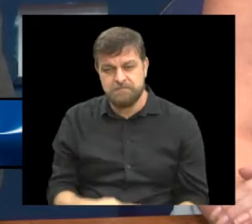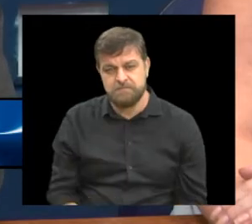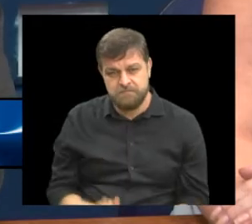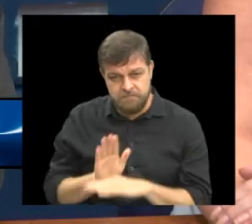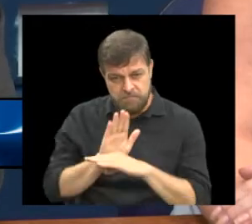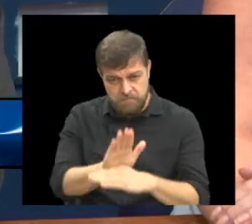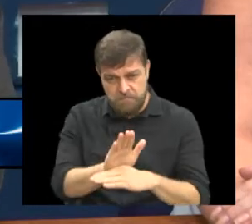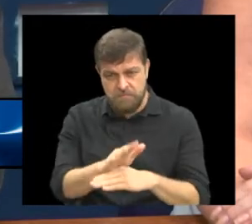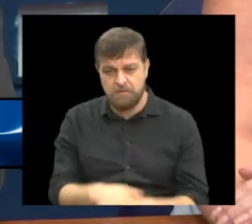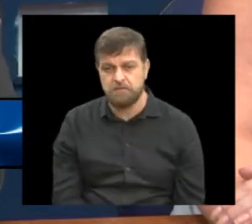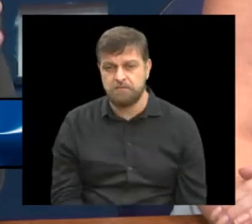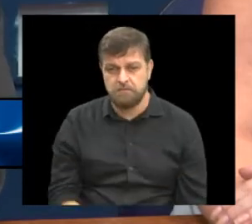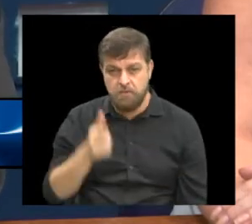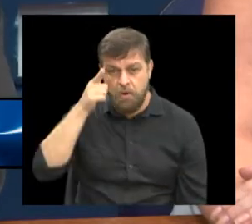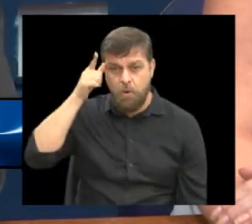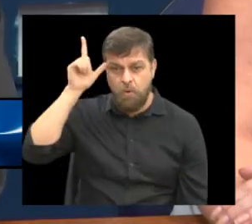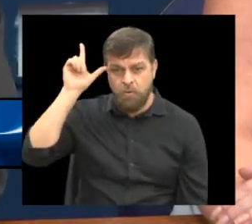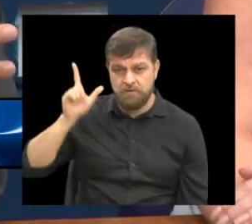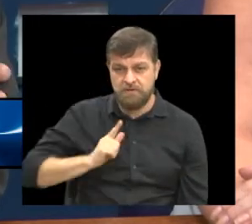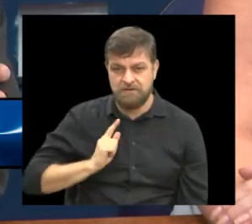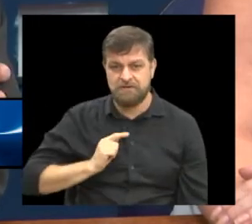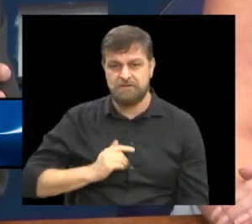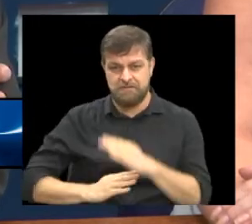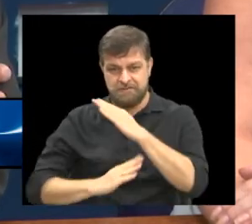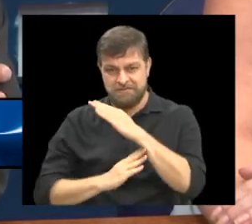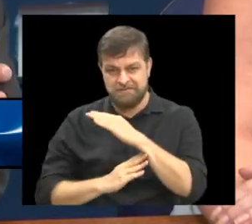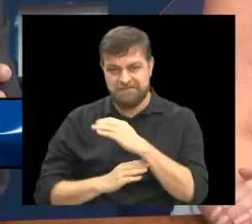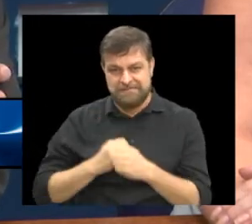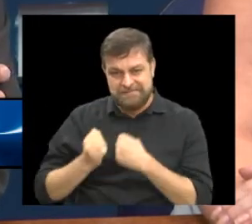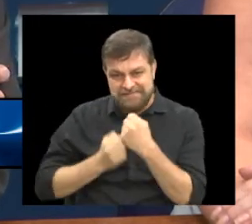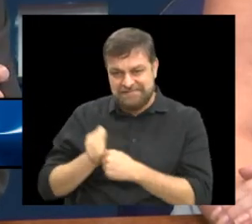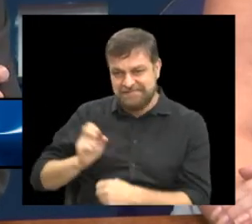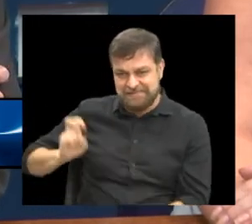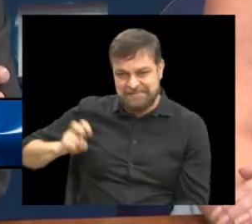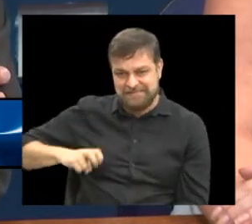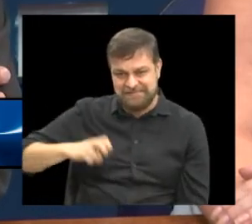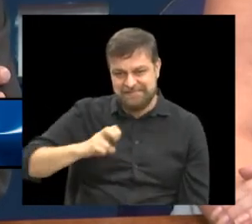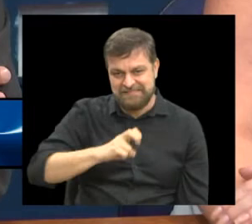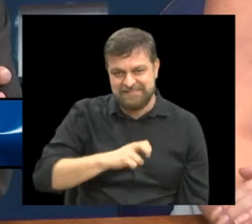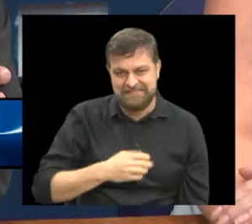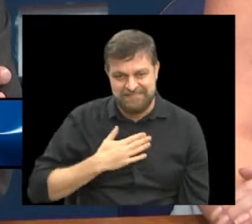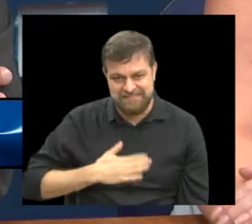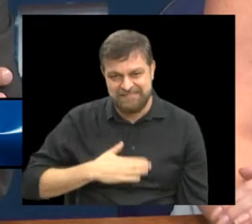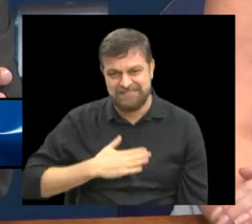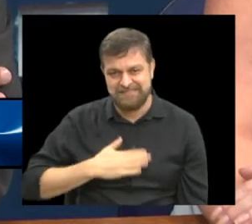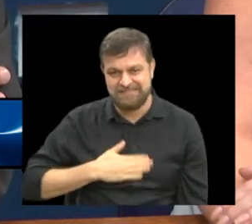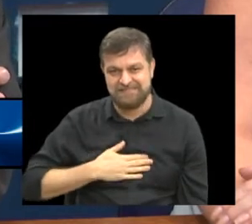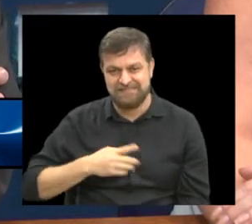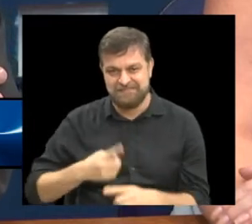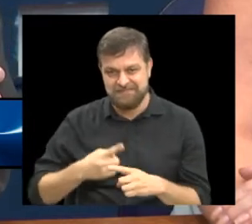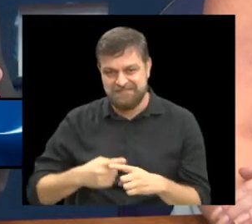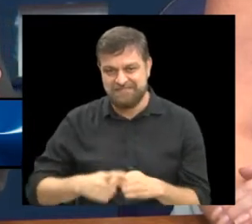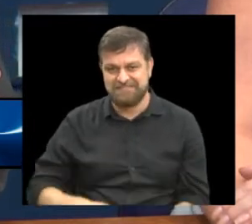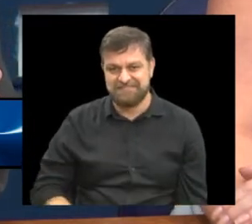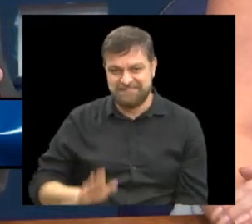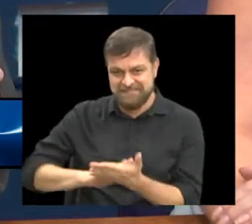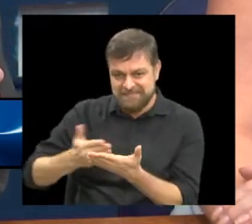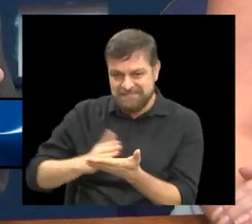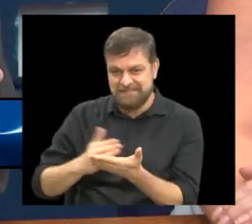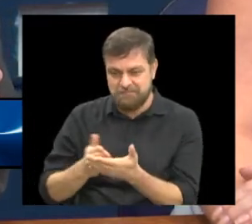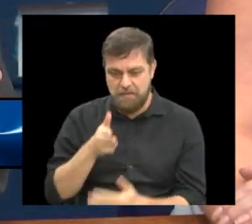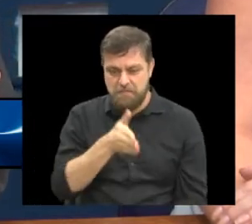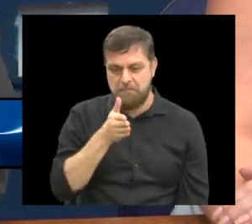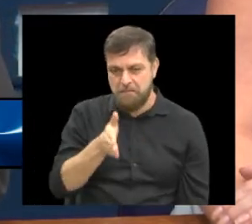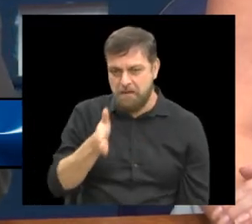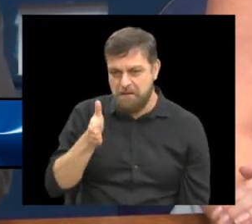aqui. Ontem saiu da sessão aqui, foi correndo para descansar um pouquinho, porque a vida de intérprete de Libras também não